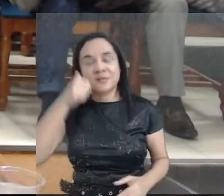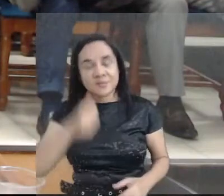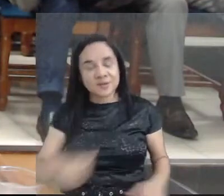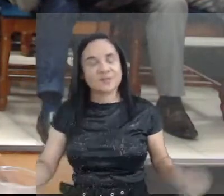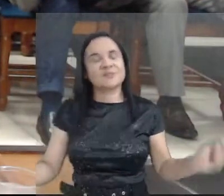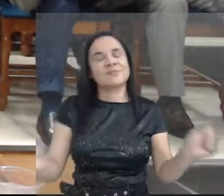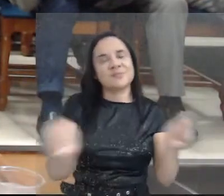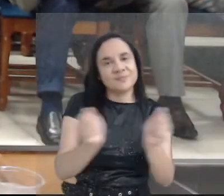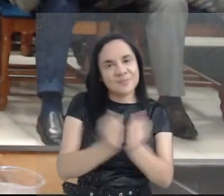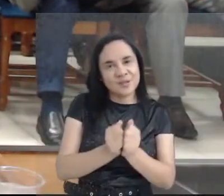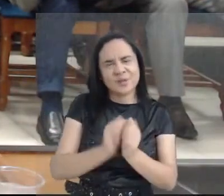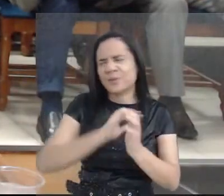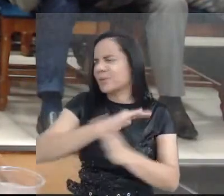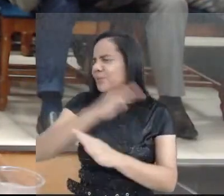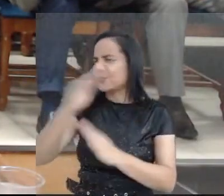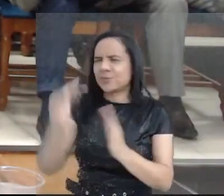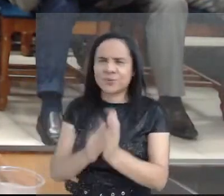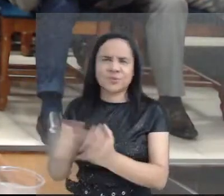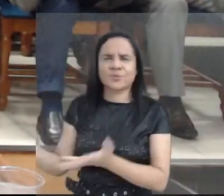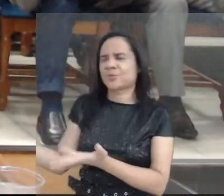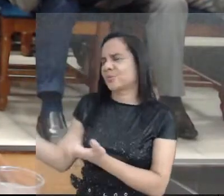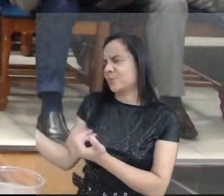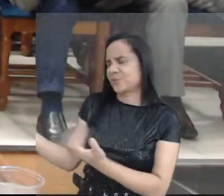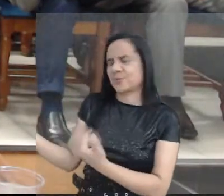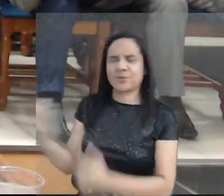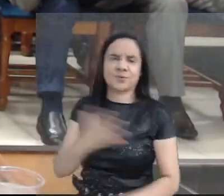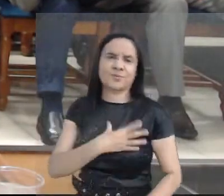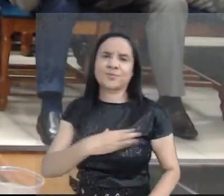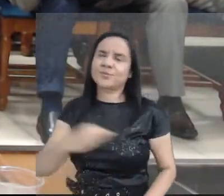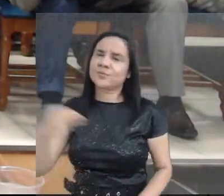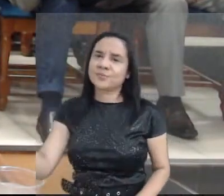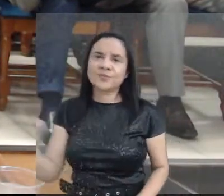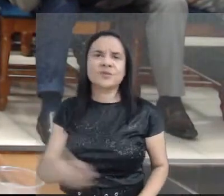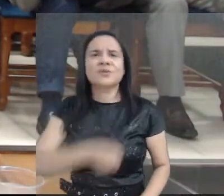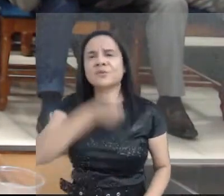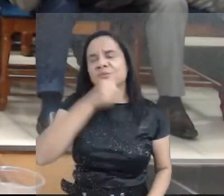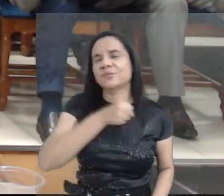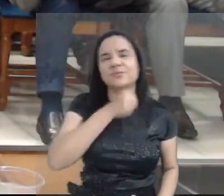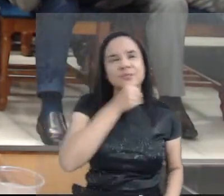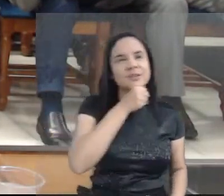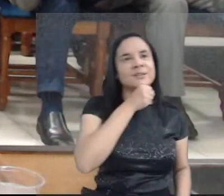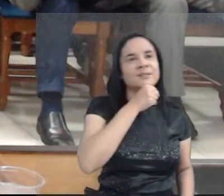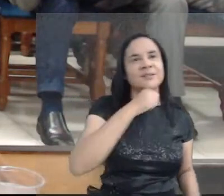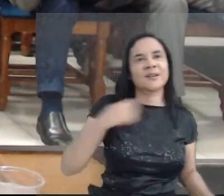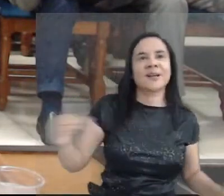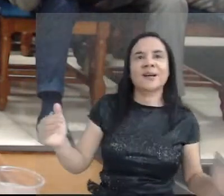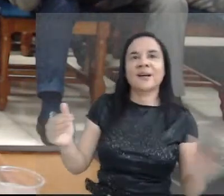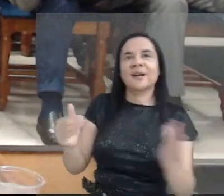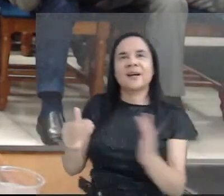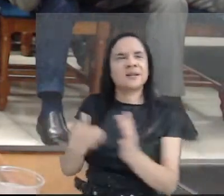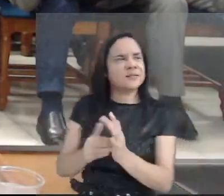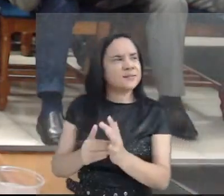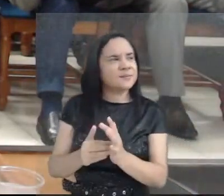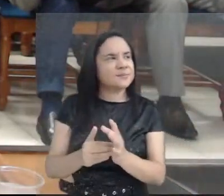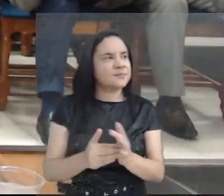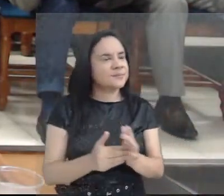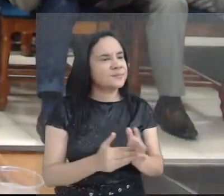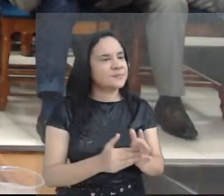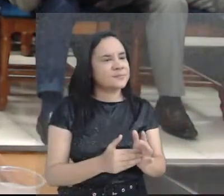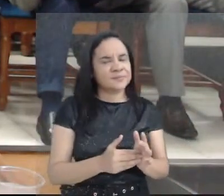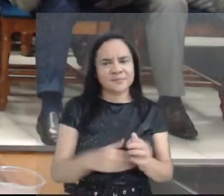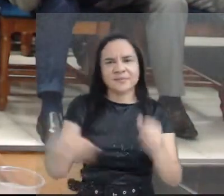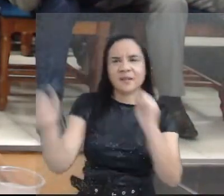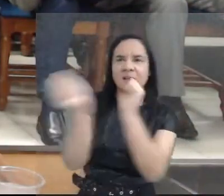vossos jovens, vossos meninos, vossos velhos, até o escravo, até a